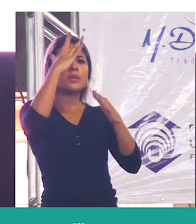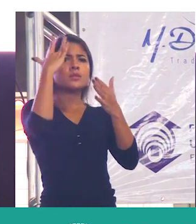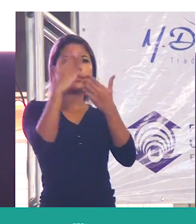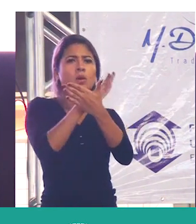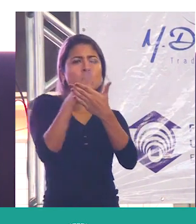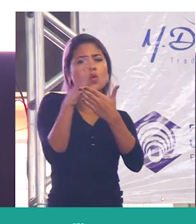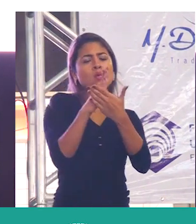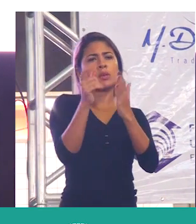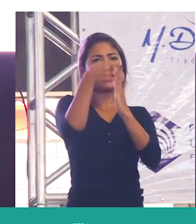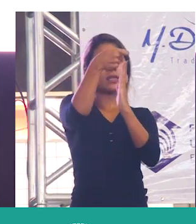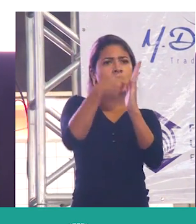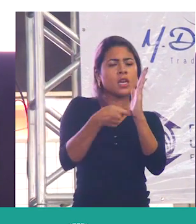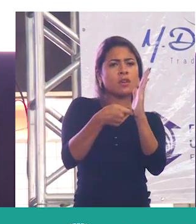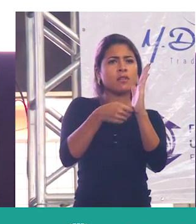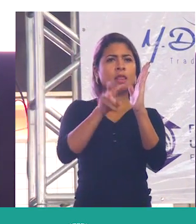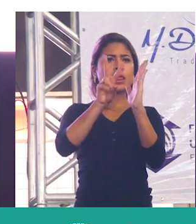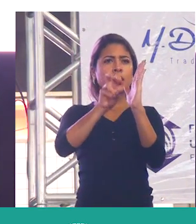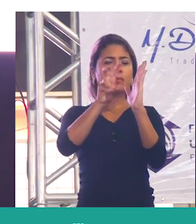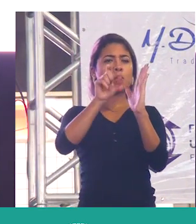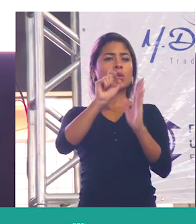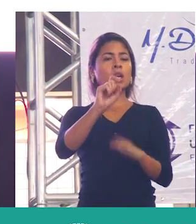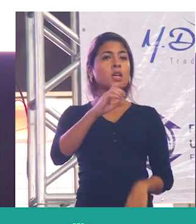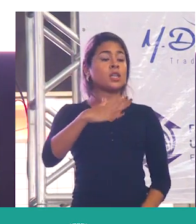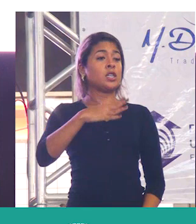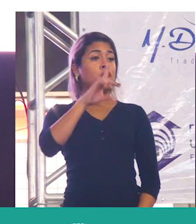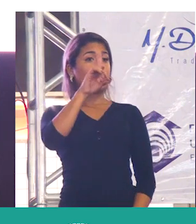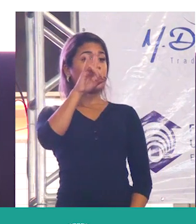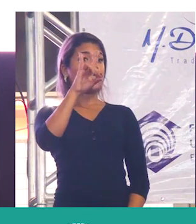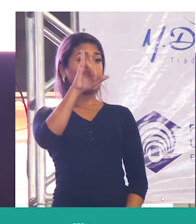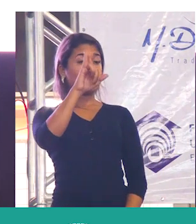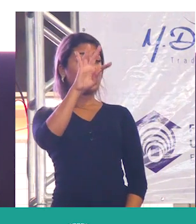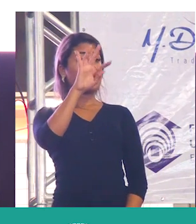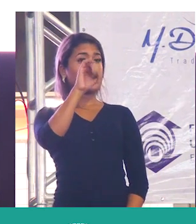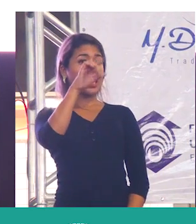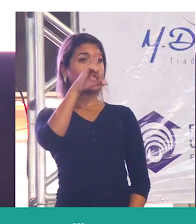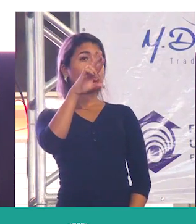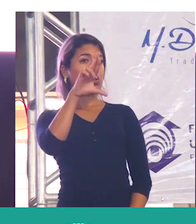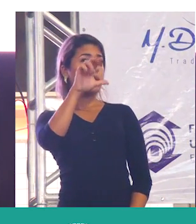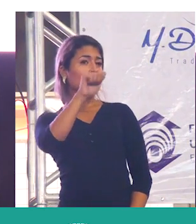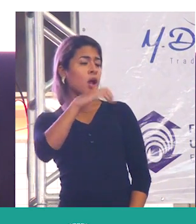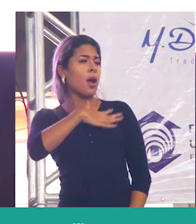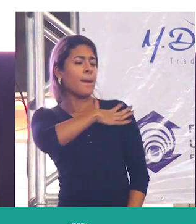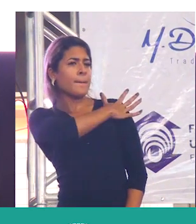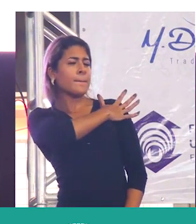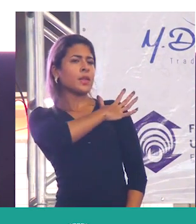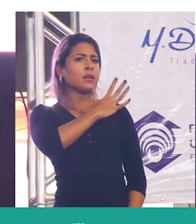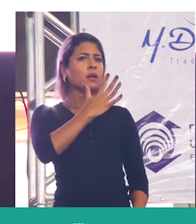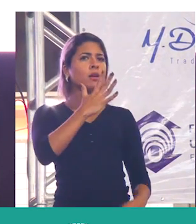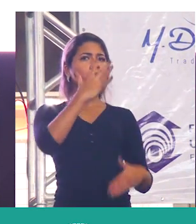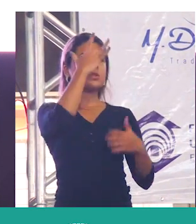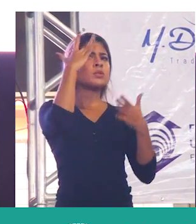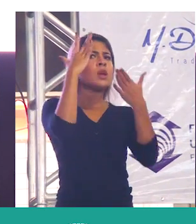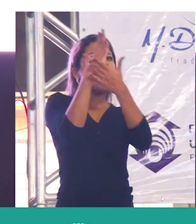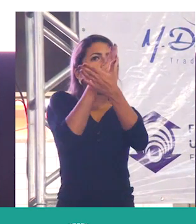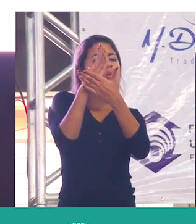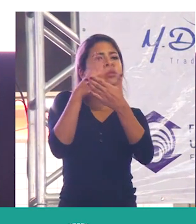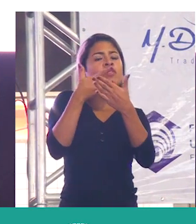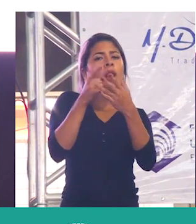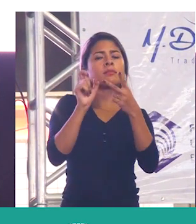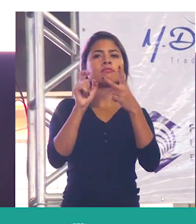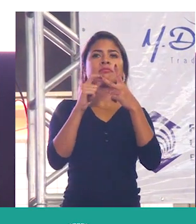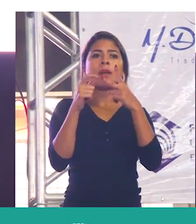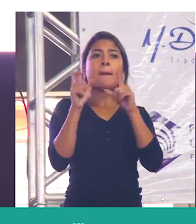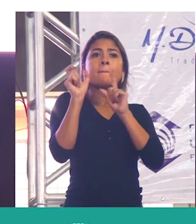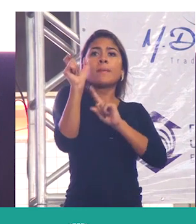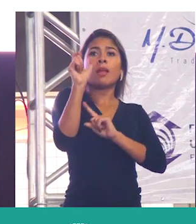autores escrevem ditadura militar, outros preferem ditadura civil-militar, há